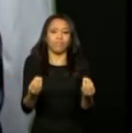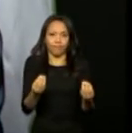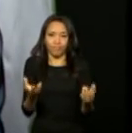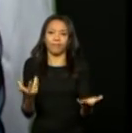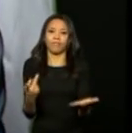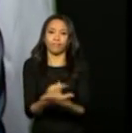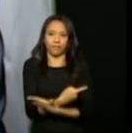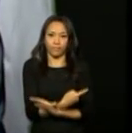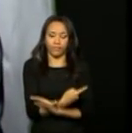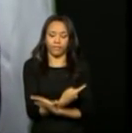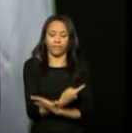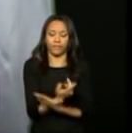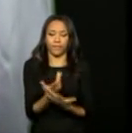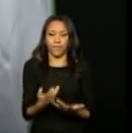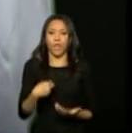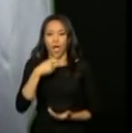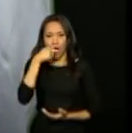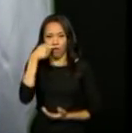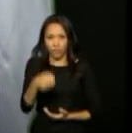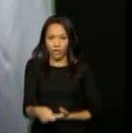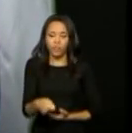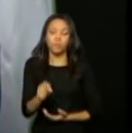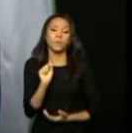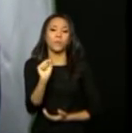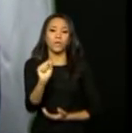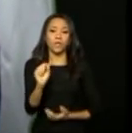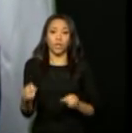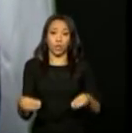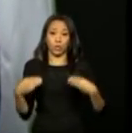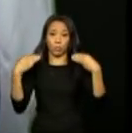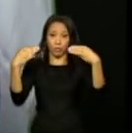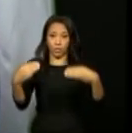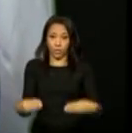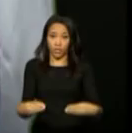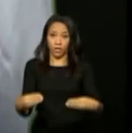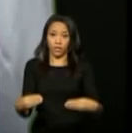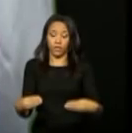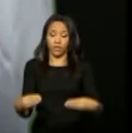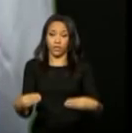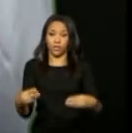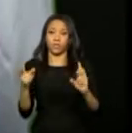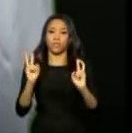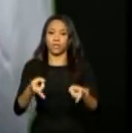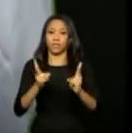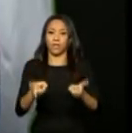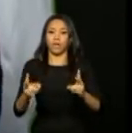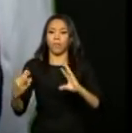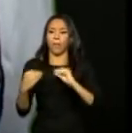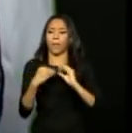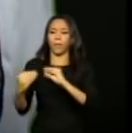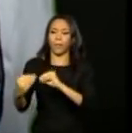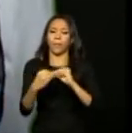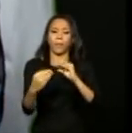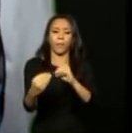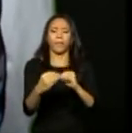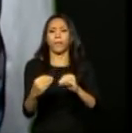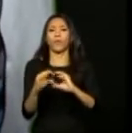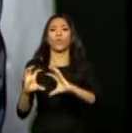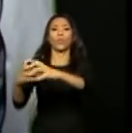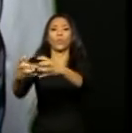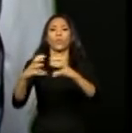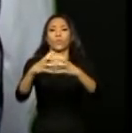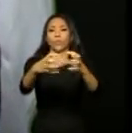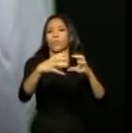contemporâneo. Reafirmo o lugar do Ministério na interlocução atenta com os demais movimentos